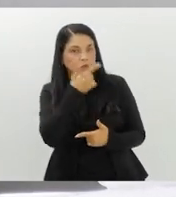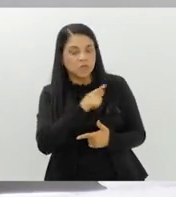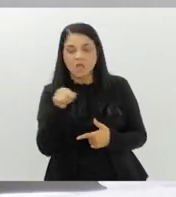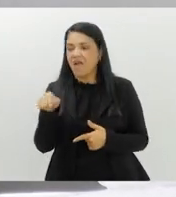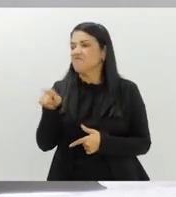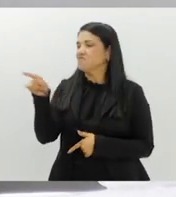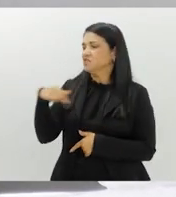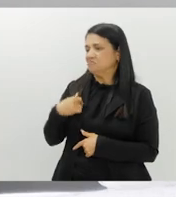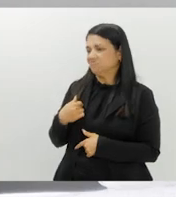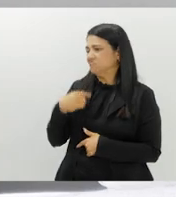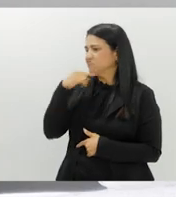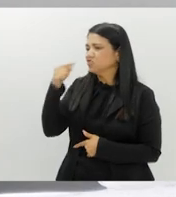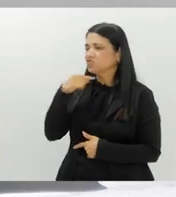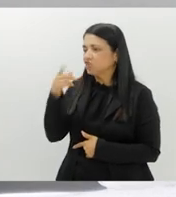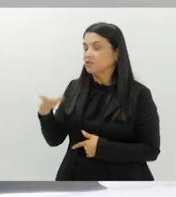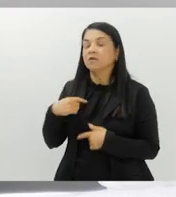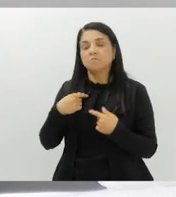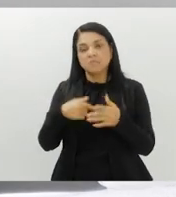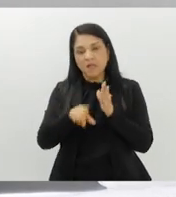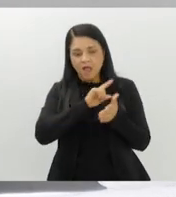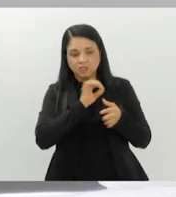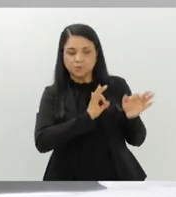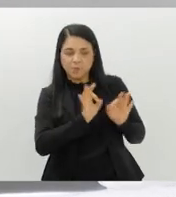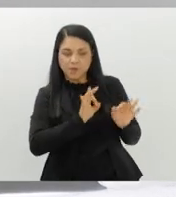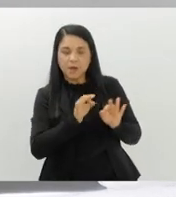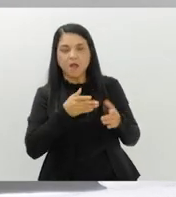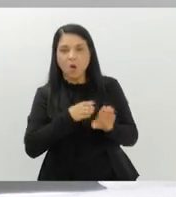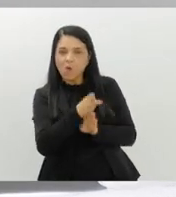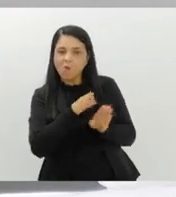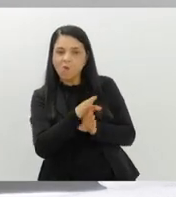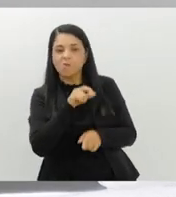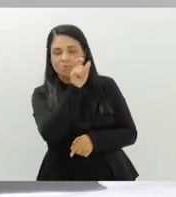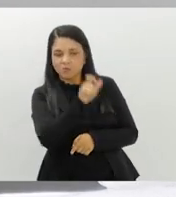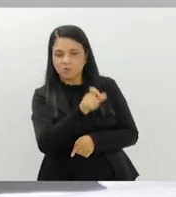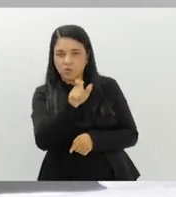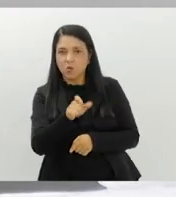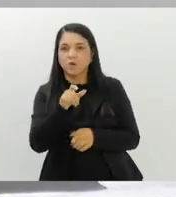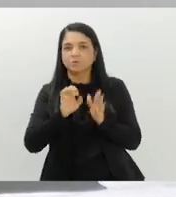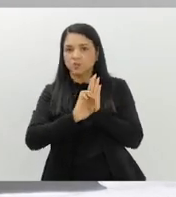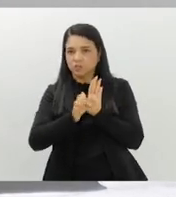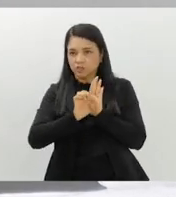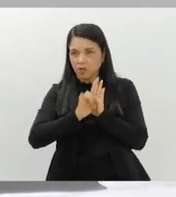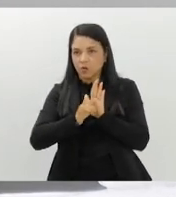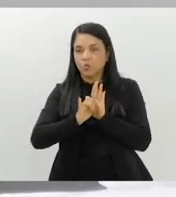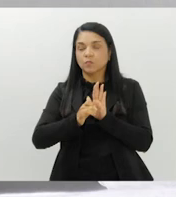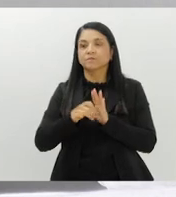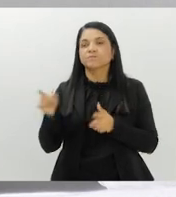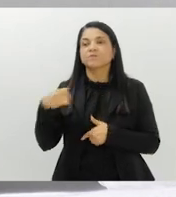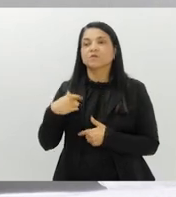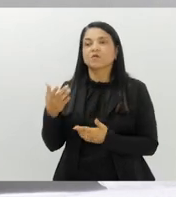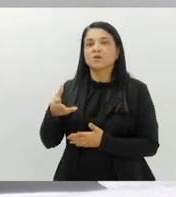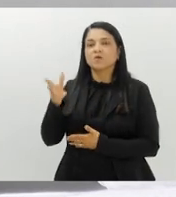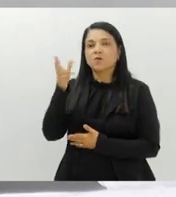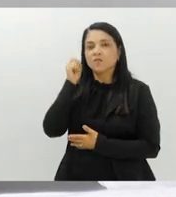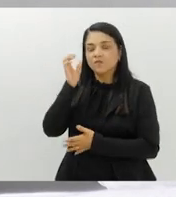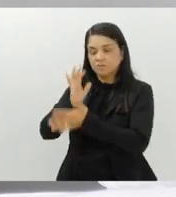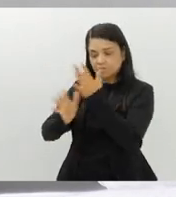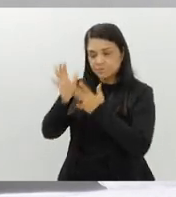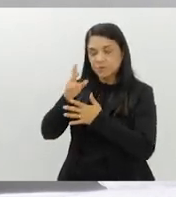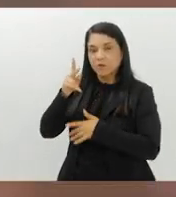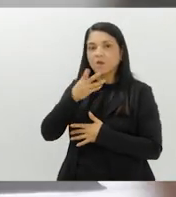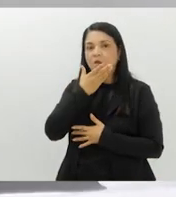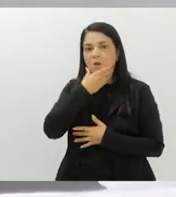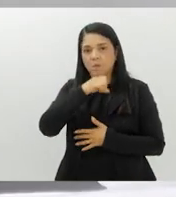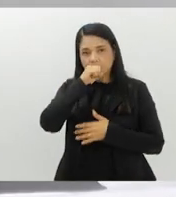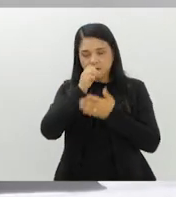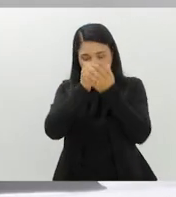como? Tem que preparar as pessoas para isso. Muito bem, então, vamos ouvir o pai Fernando, última fala aqui